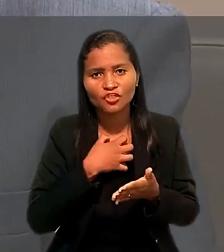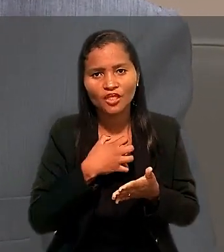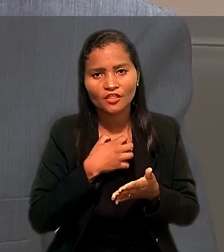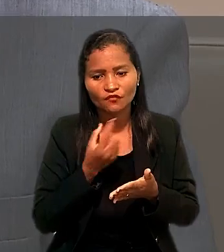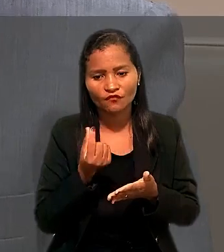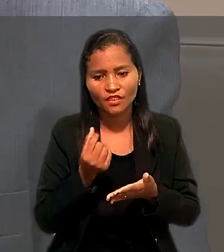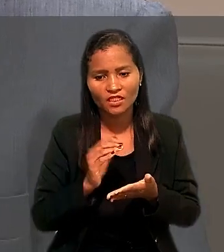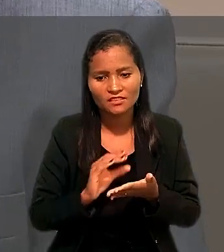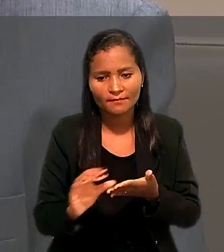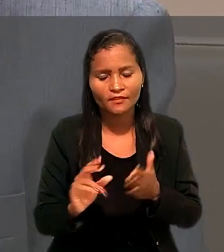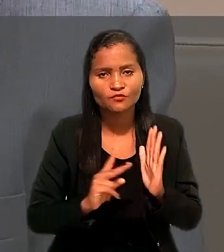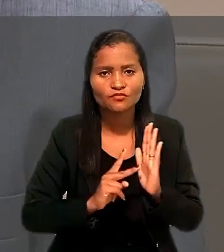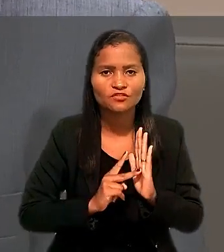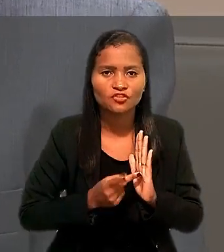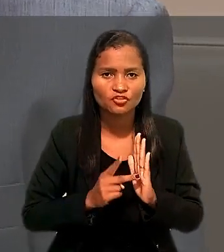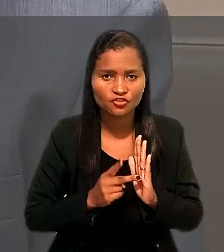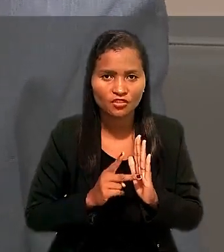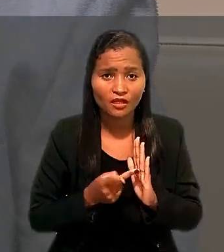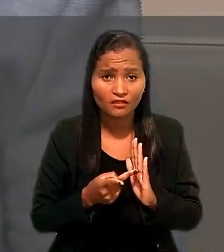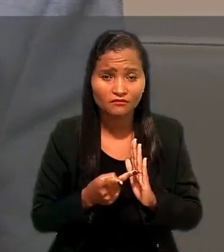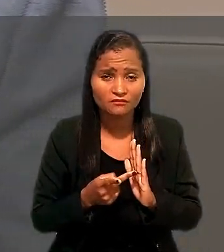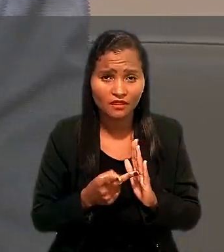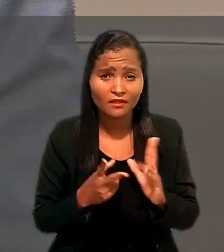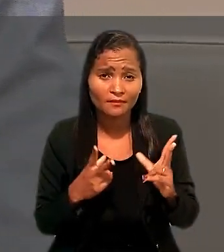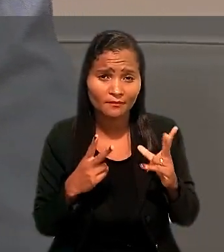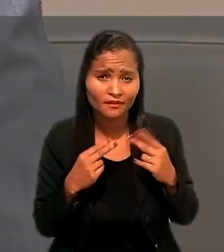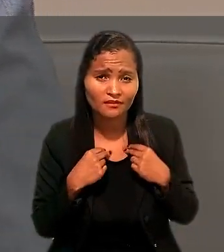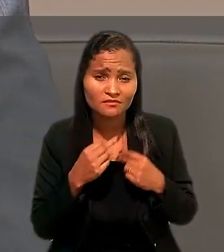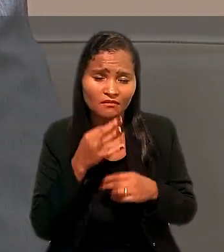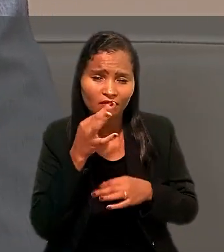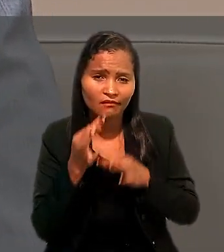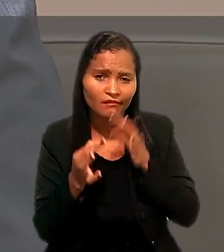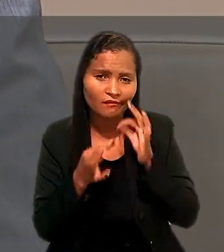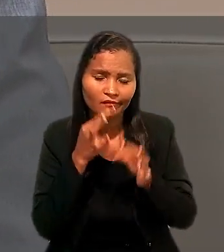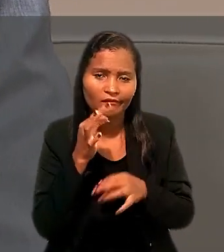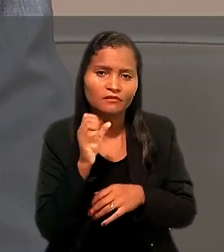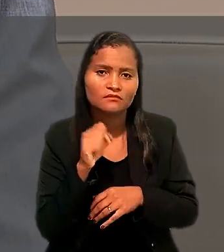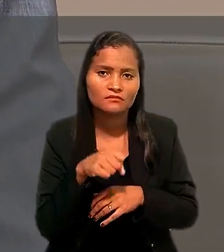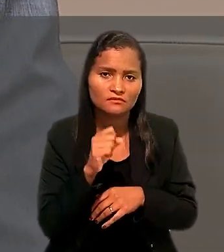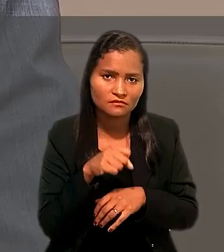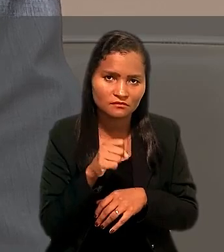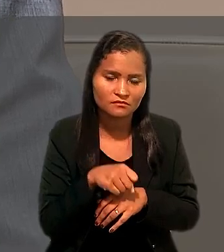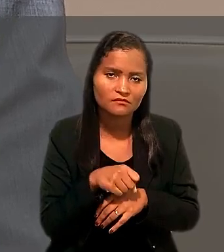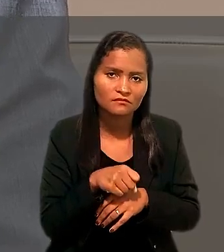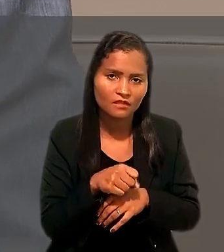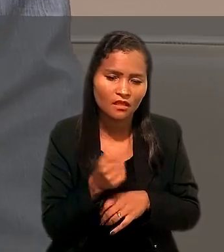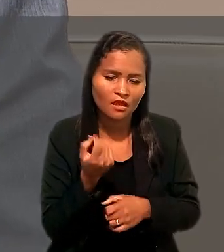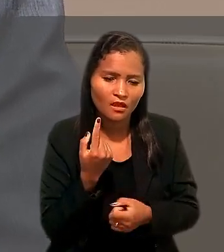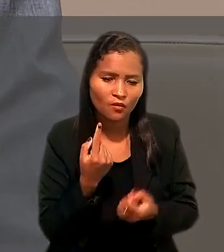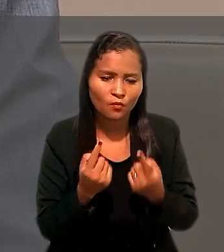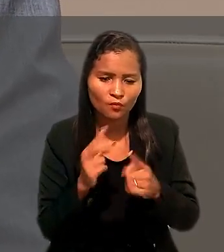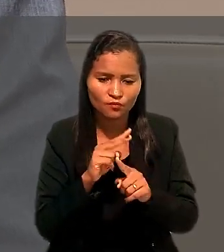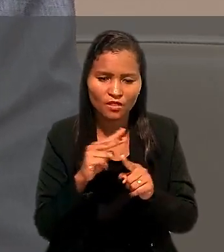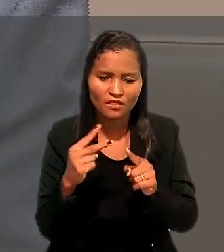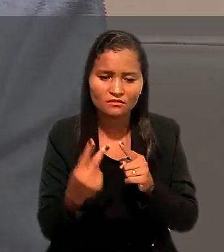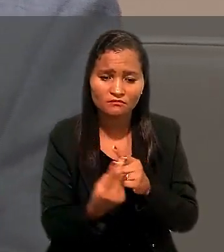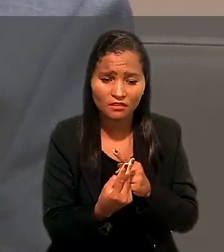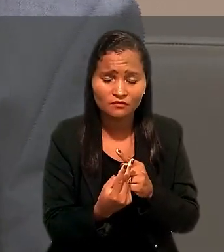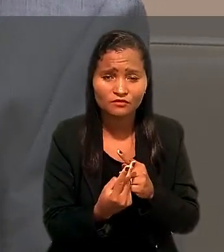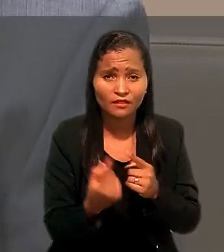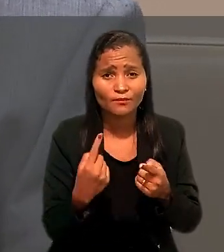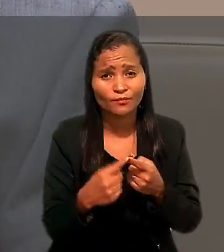de financiamento do sindicato, que merecia ser criticada, sim, em alguns